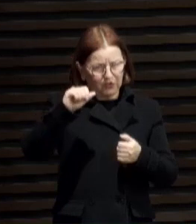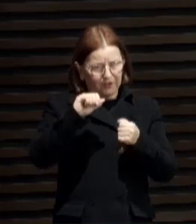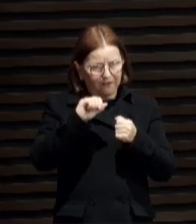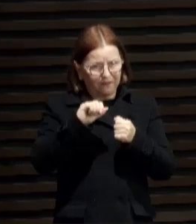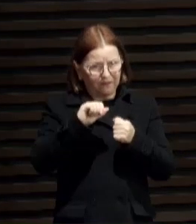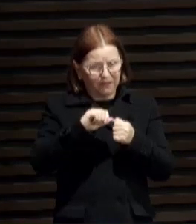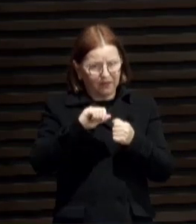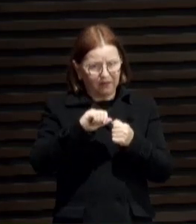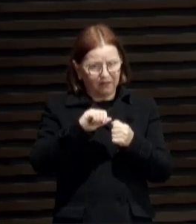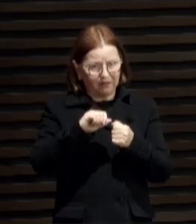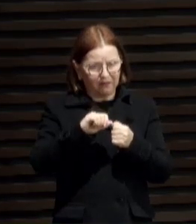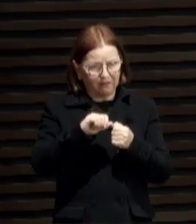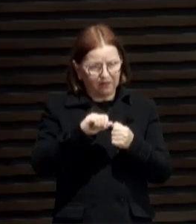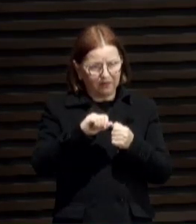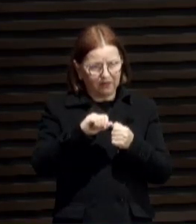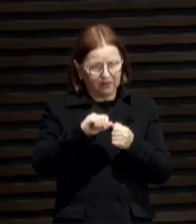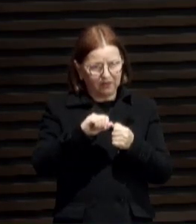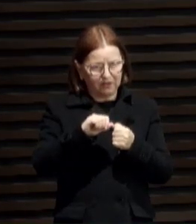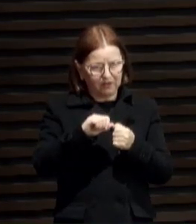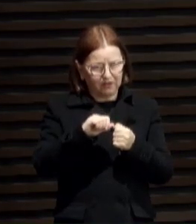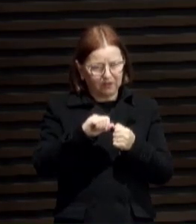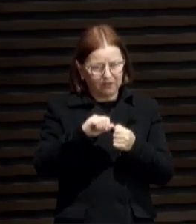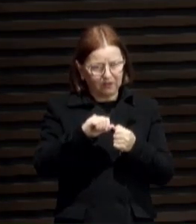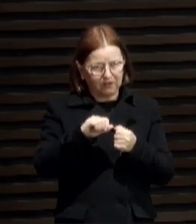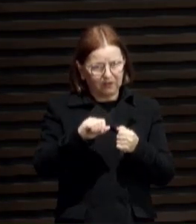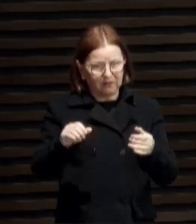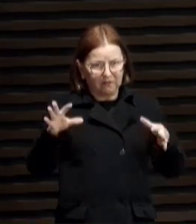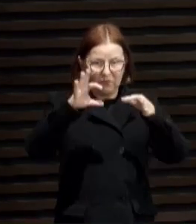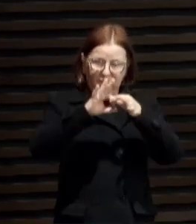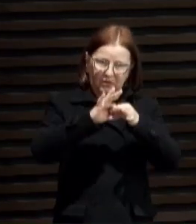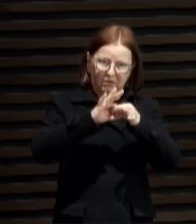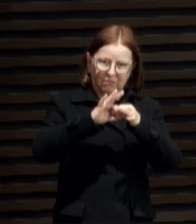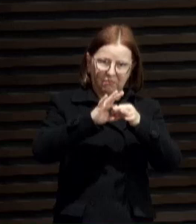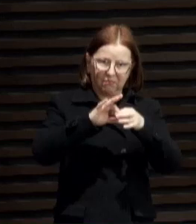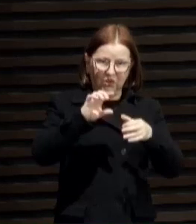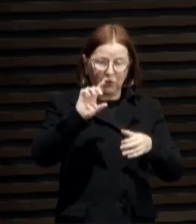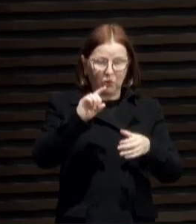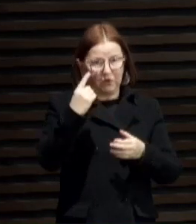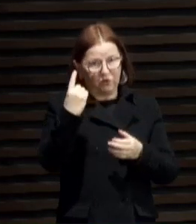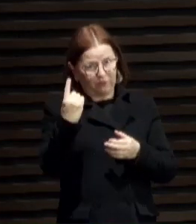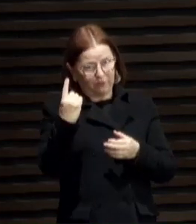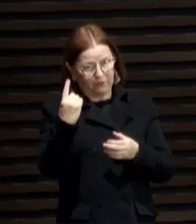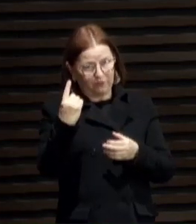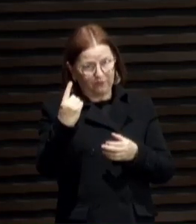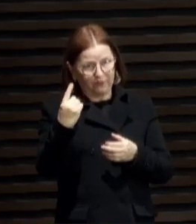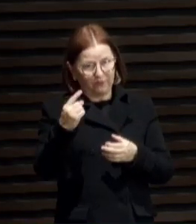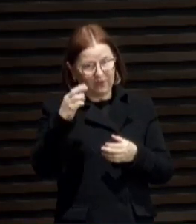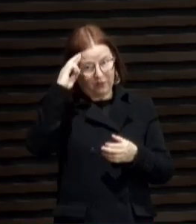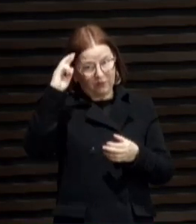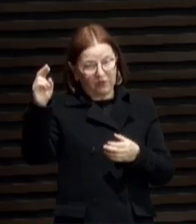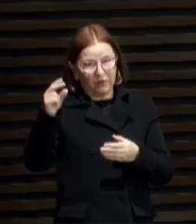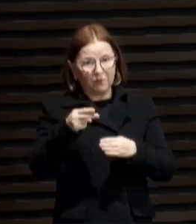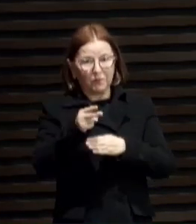mesmo que havendo nele um pouco de espírito? E porque somente ele buscava a descendência que